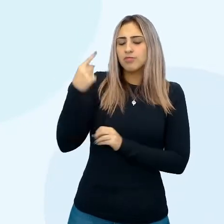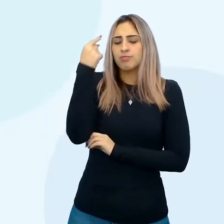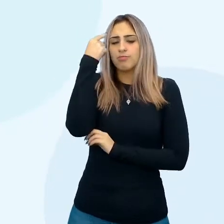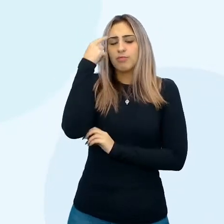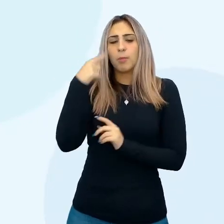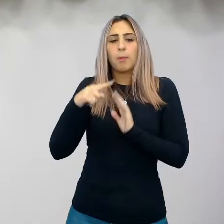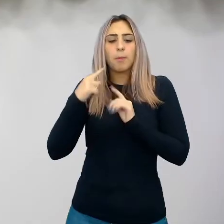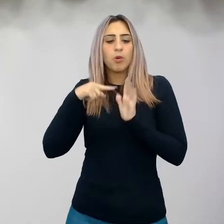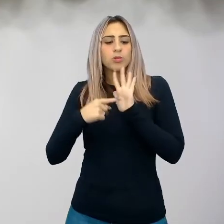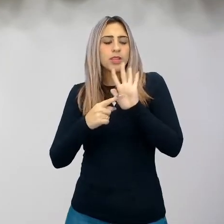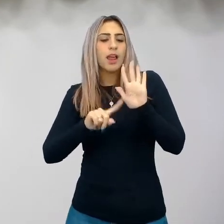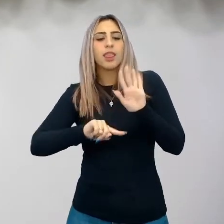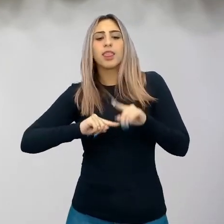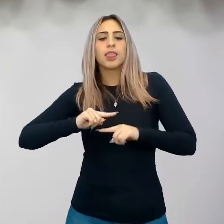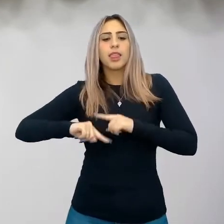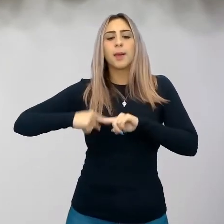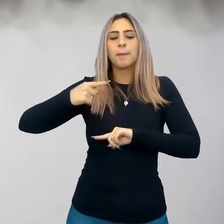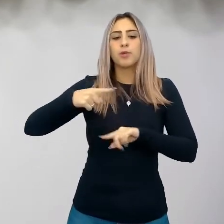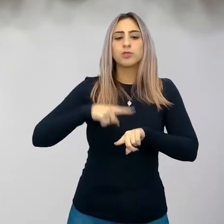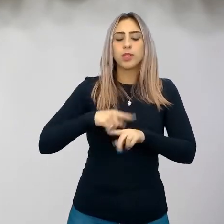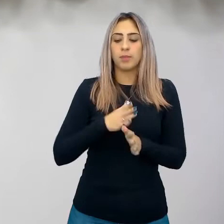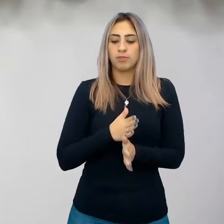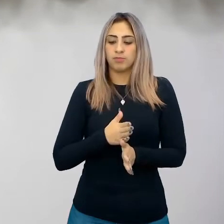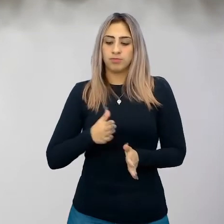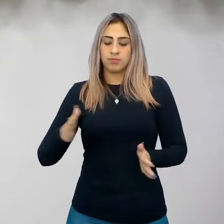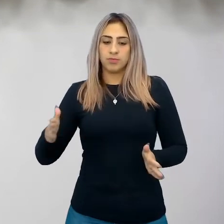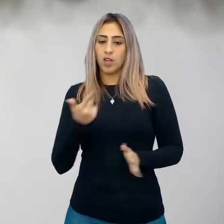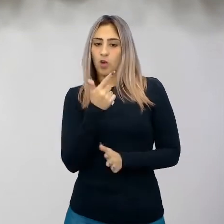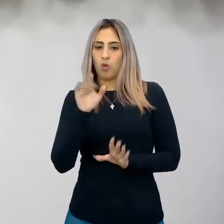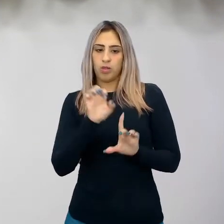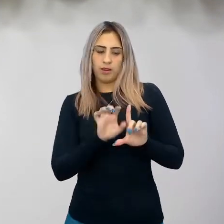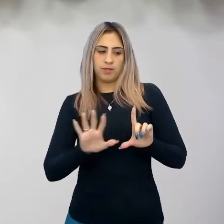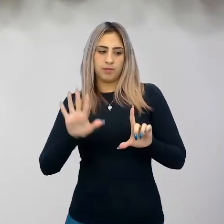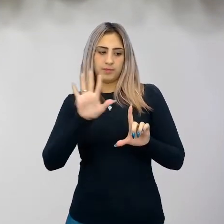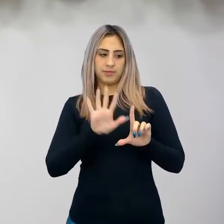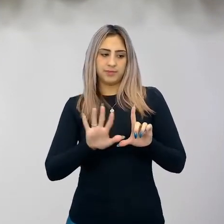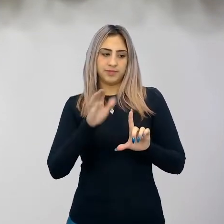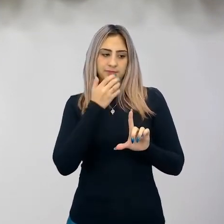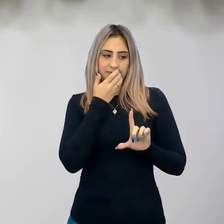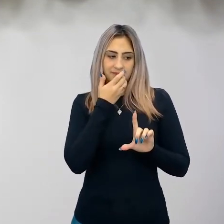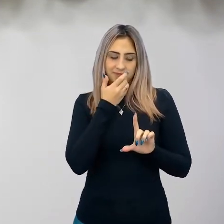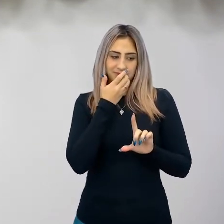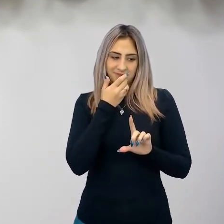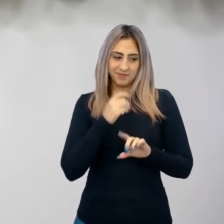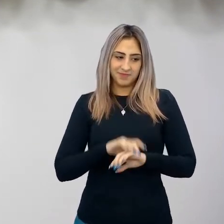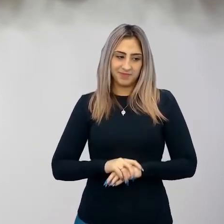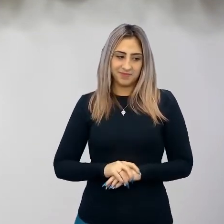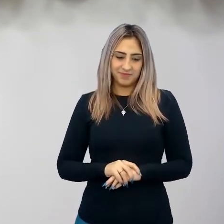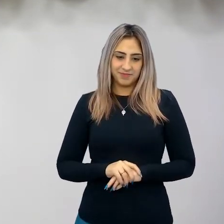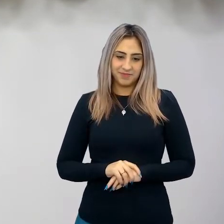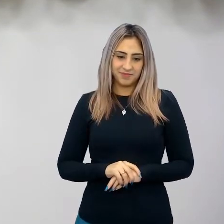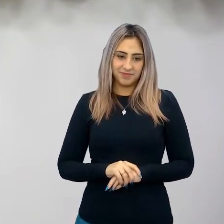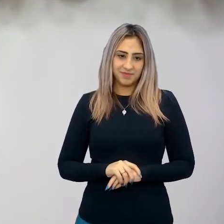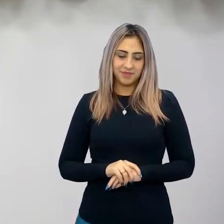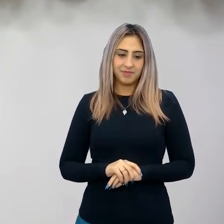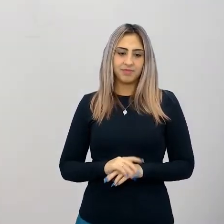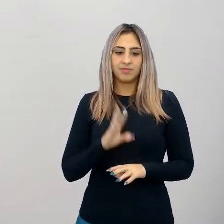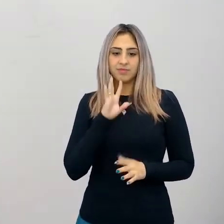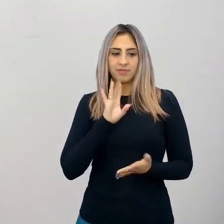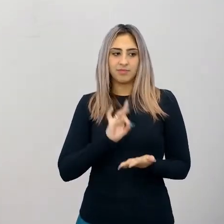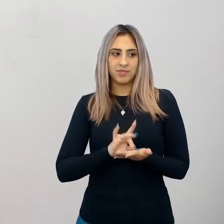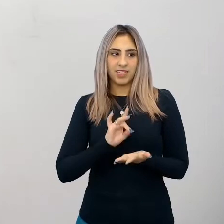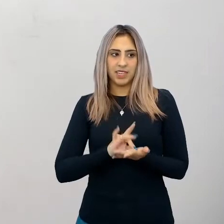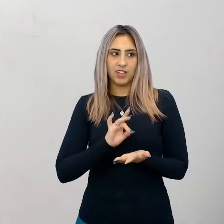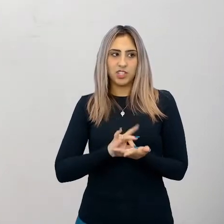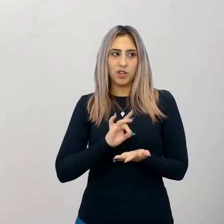cidade, depois de um tempo maior você chegar nas outras imagens. Foi o que eu fiquei imaginando aqui, para fazer mais sentido, aqui na minha cabeça. Entendeu? Exatamente. Então a gente